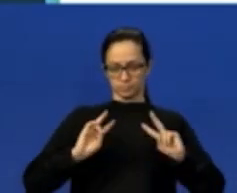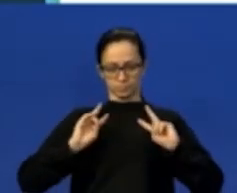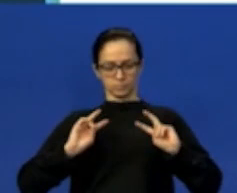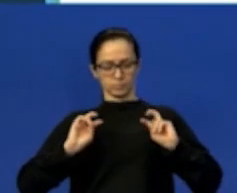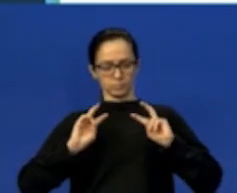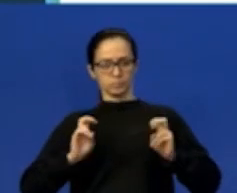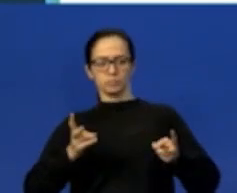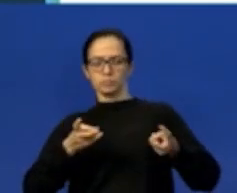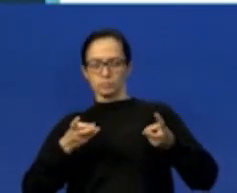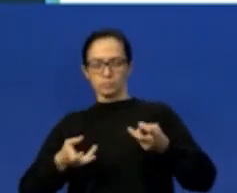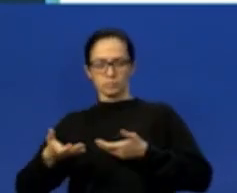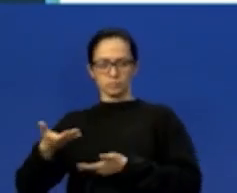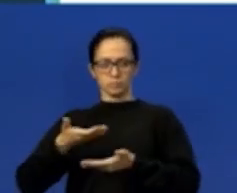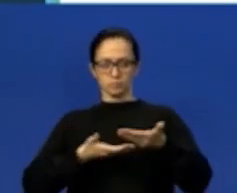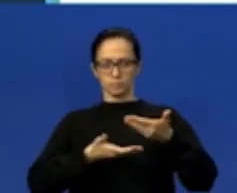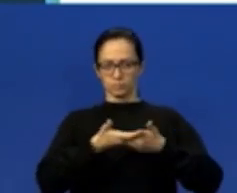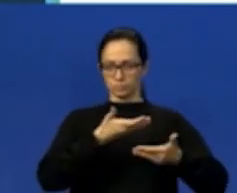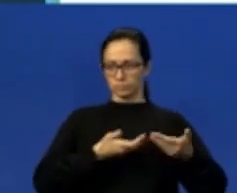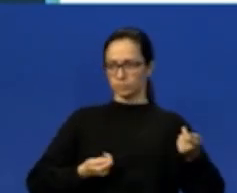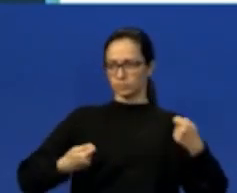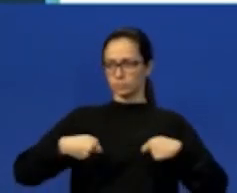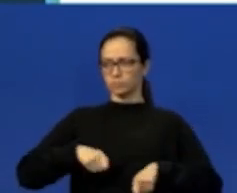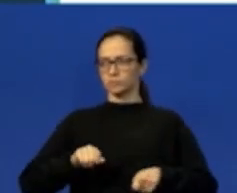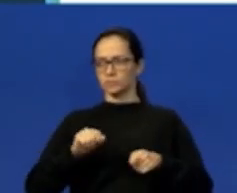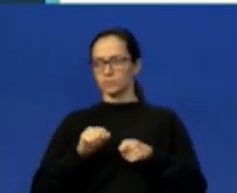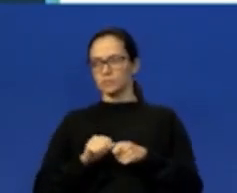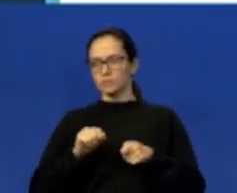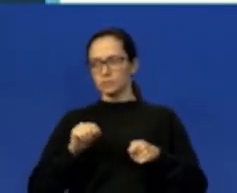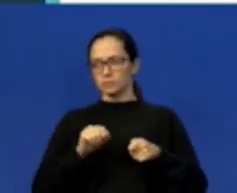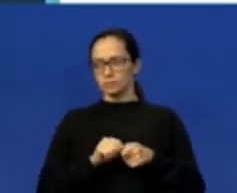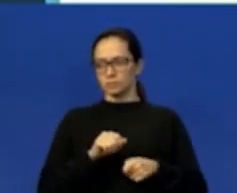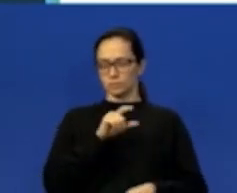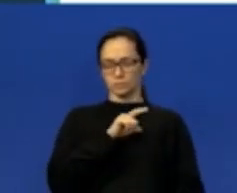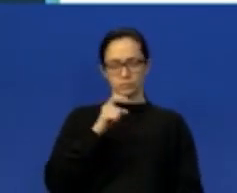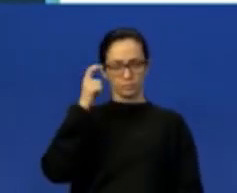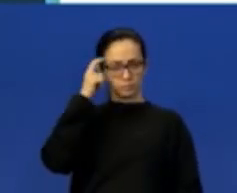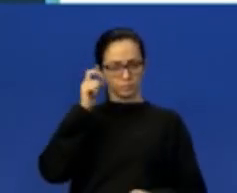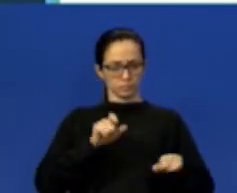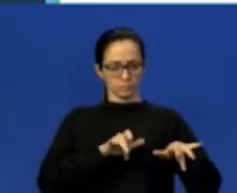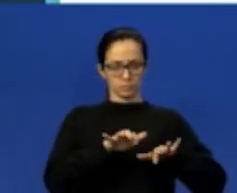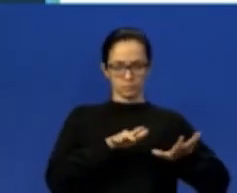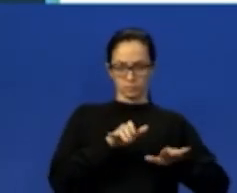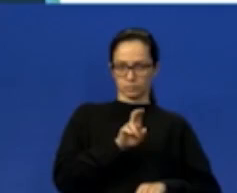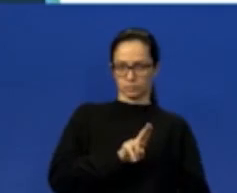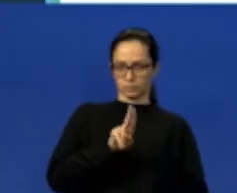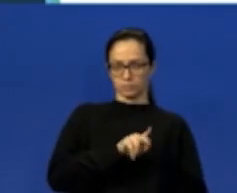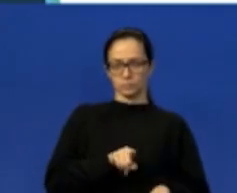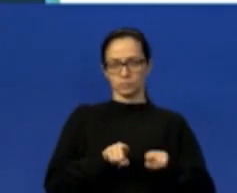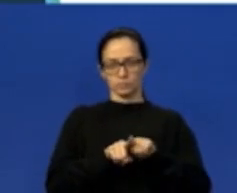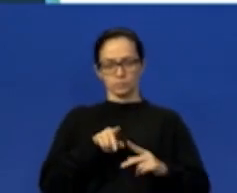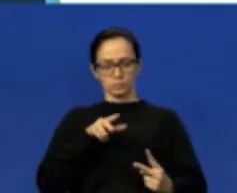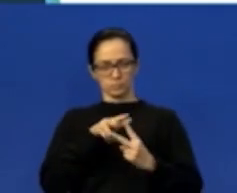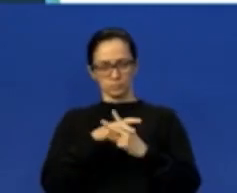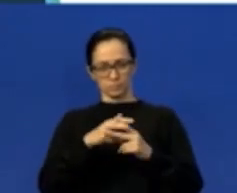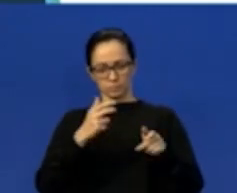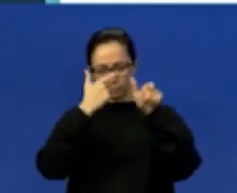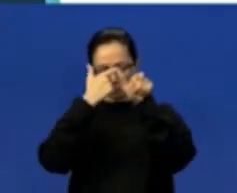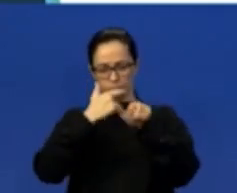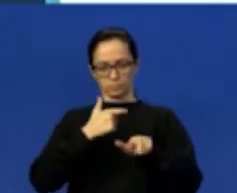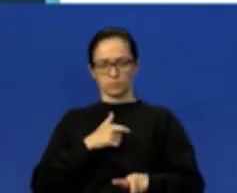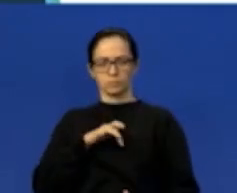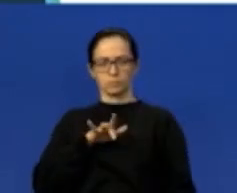das capacidades coordenativas são bastante exigidas devido à complexidade dos movimentos das lutas e a interatividade corporal. Isso